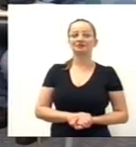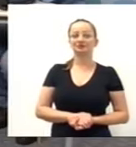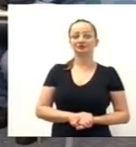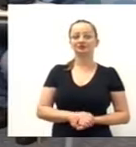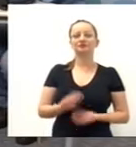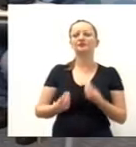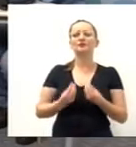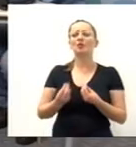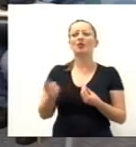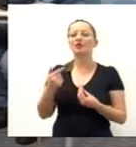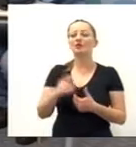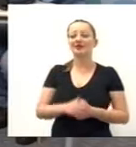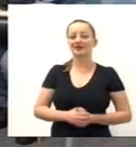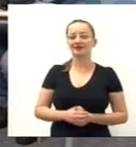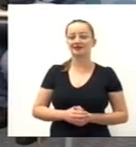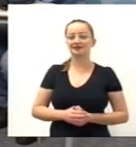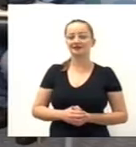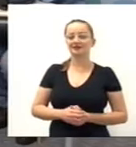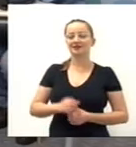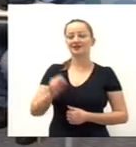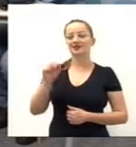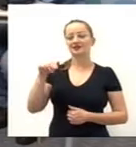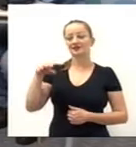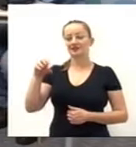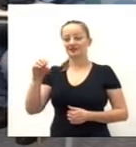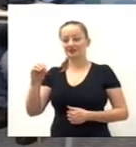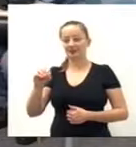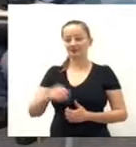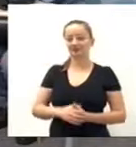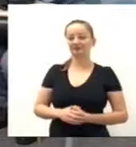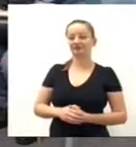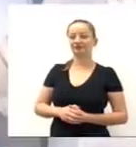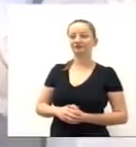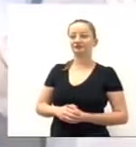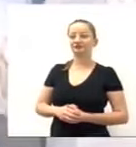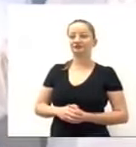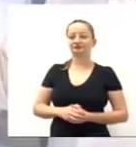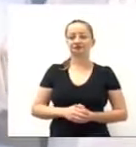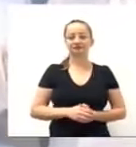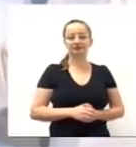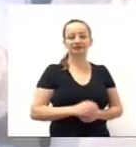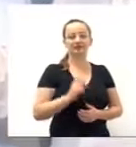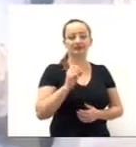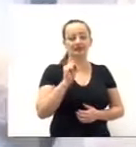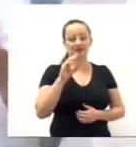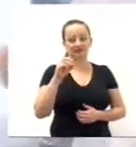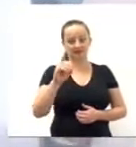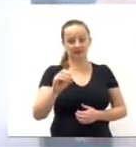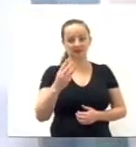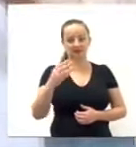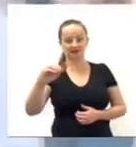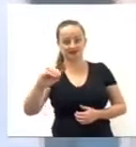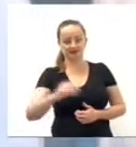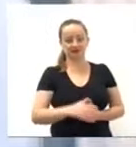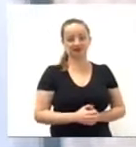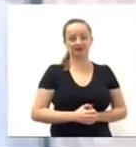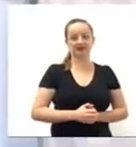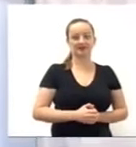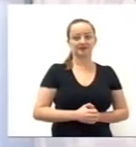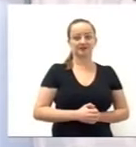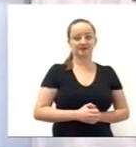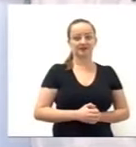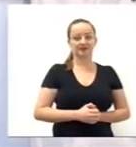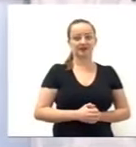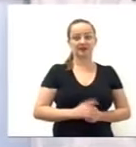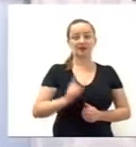que é mesmo? O seno... o seno, vamos pegar aqui, de 30 graus. Tá? Olha só, eu